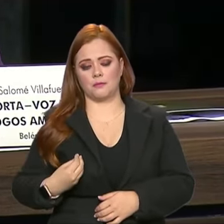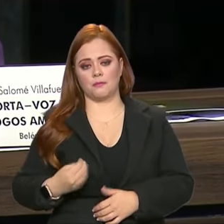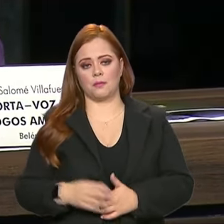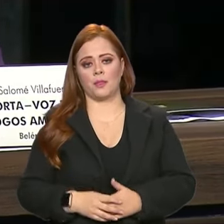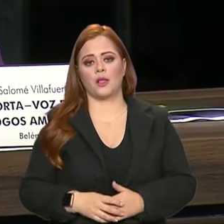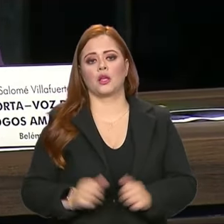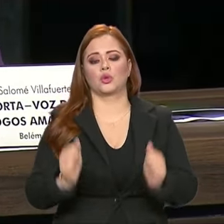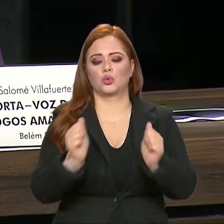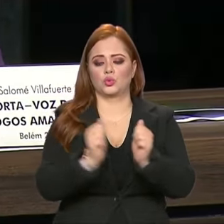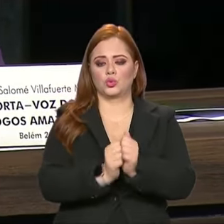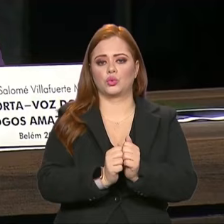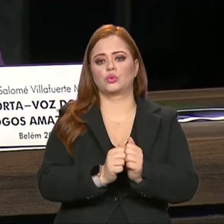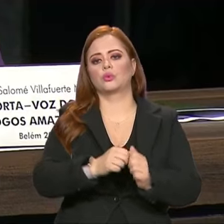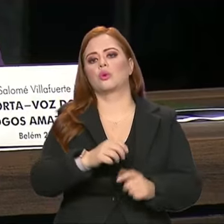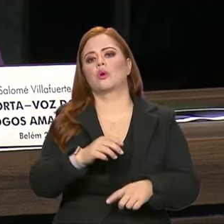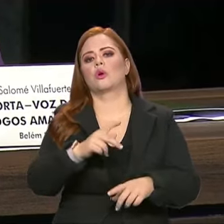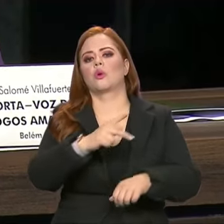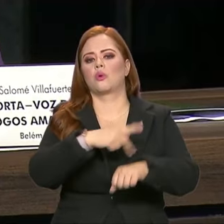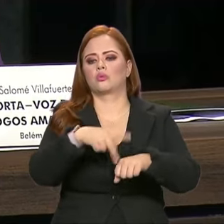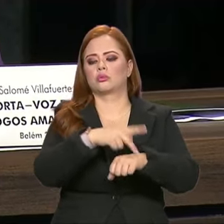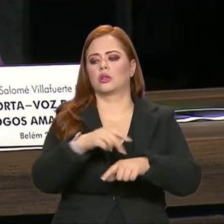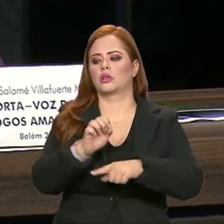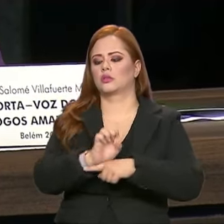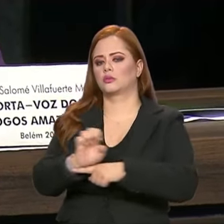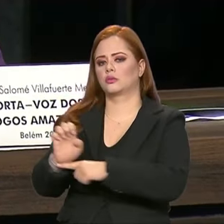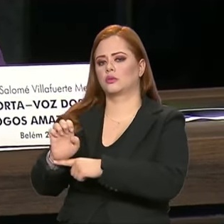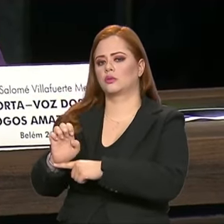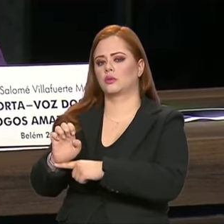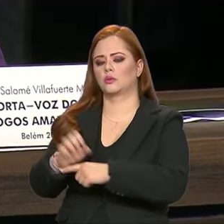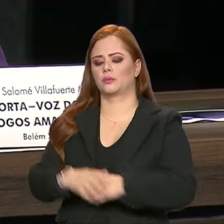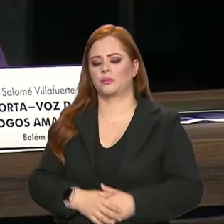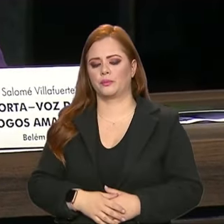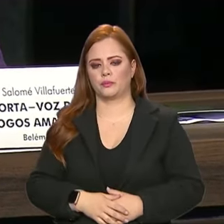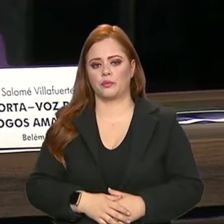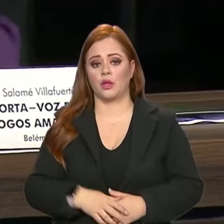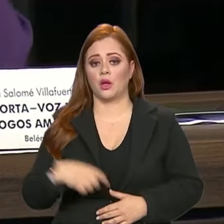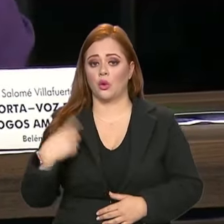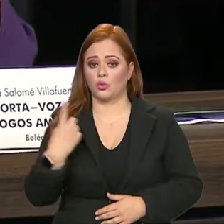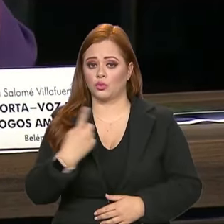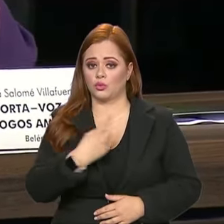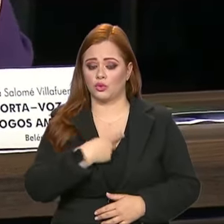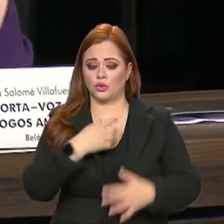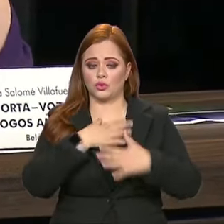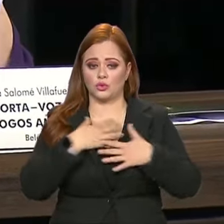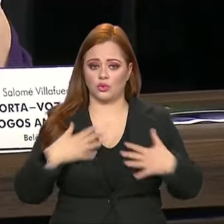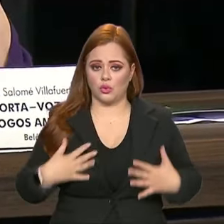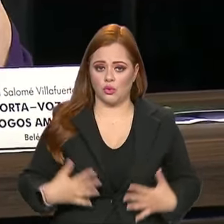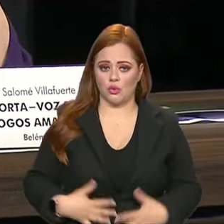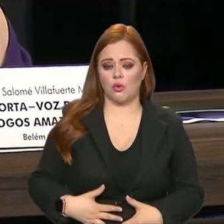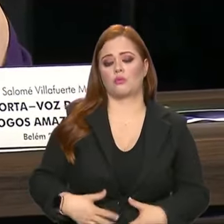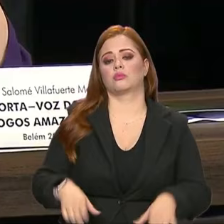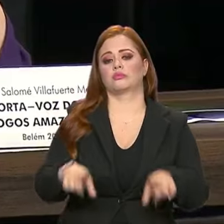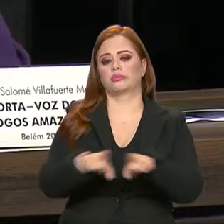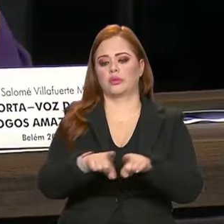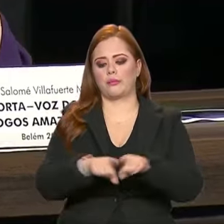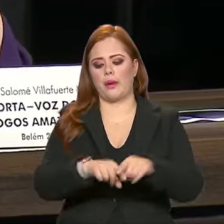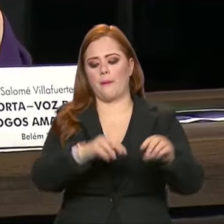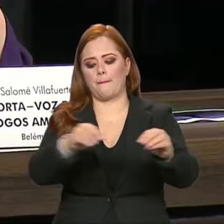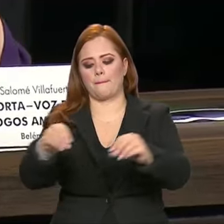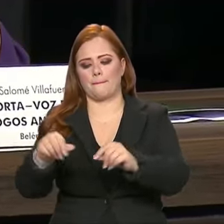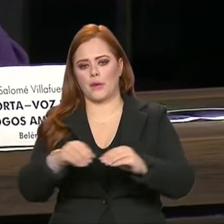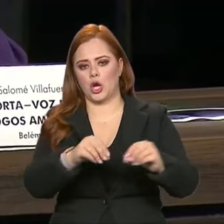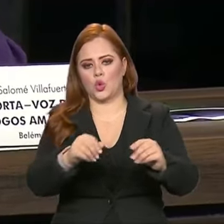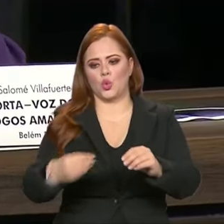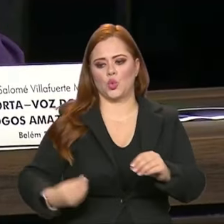no Equador. A soberania e a autodeterminação dos nossos corpos, terras e territórios com